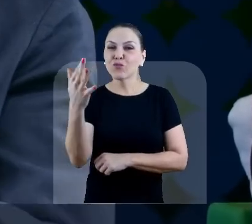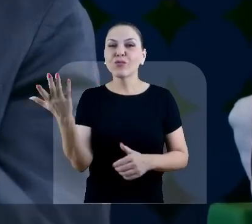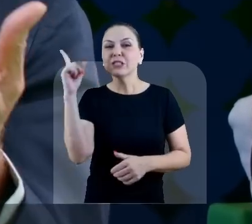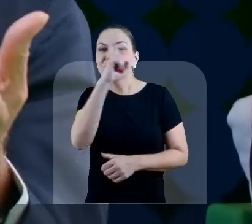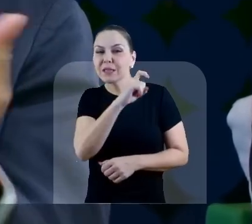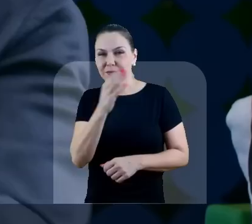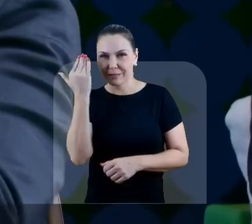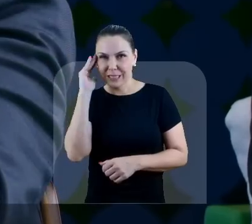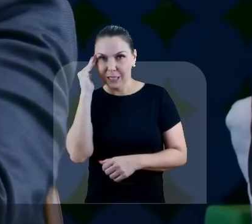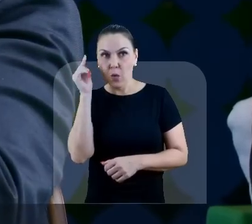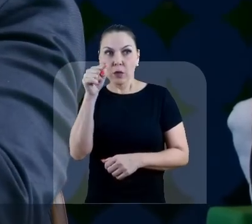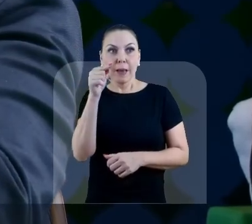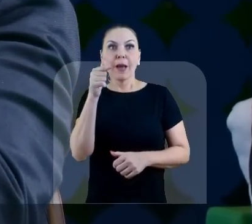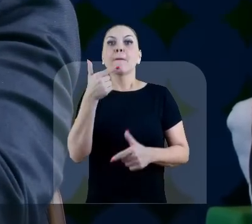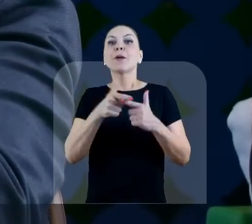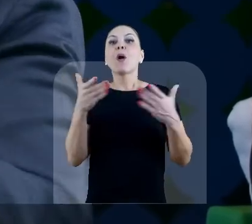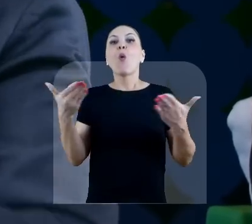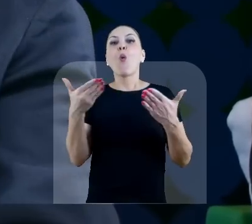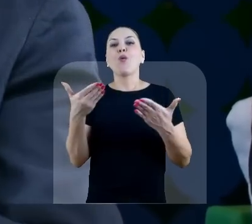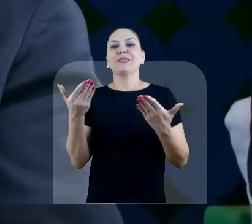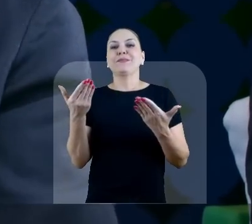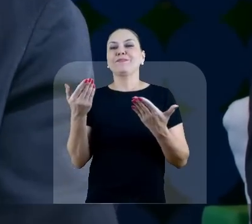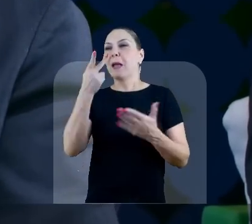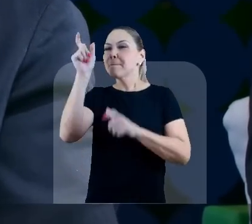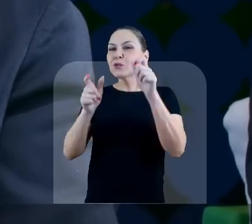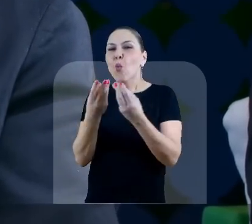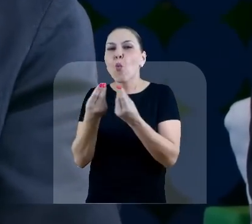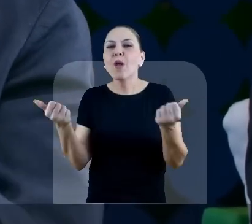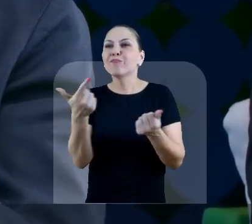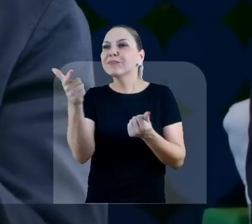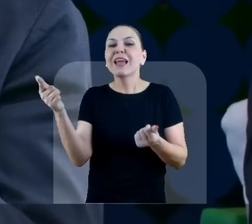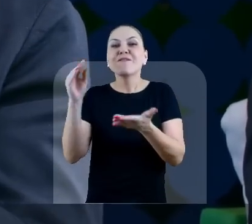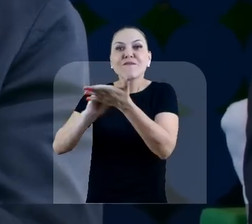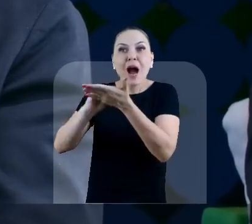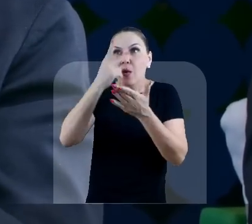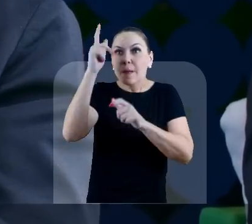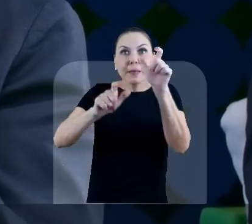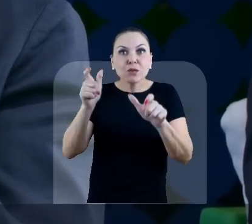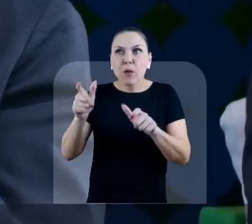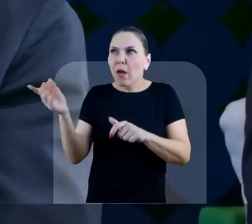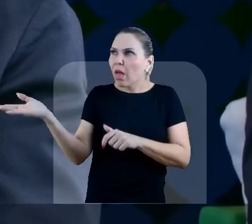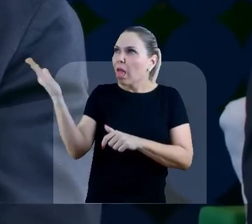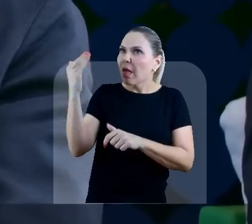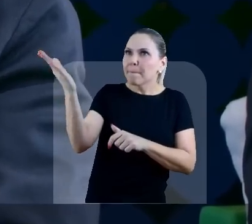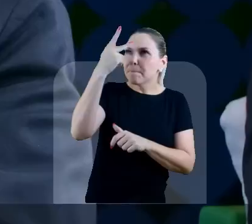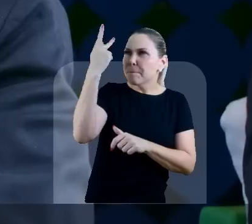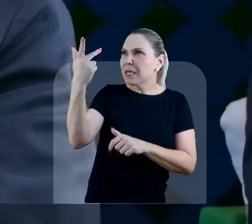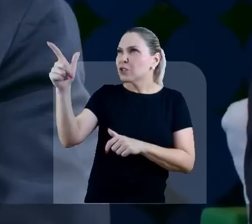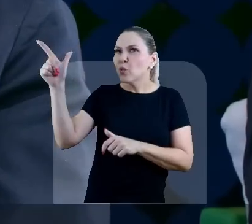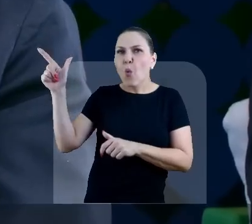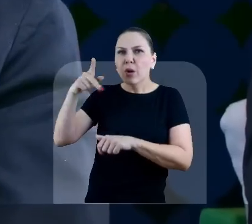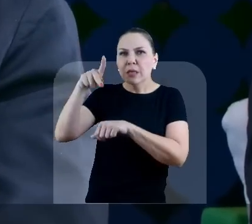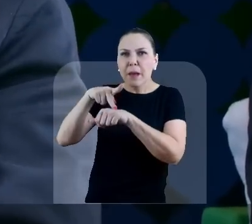na frente de vocês. Um grande problema que nós enfrentamos, mão de obra qualificada. Não tem cabimento você trazer certas pessoas de fora para ganhar dinheiro